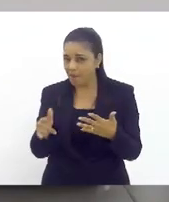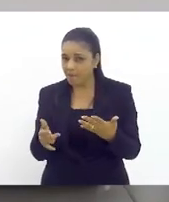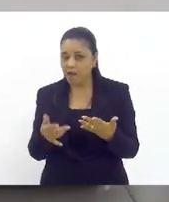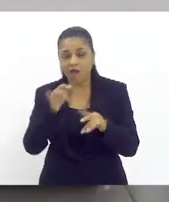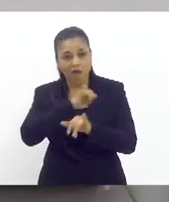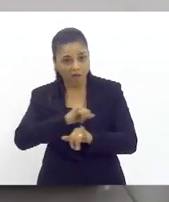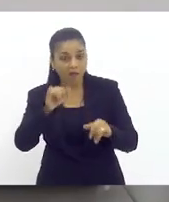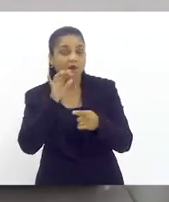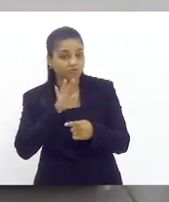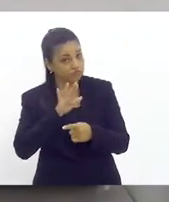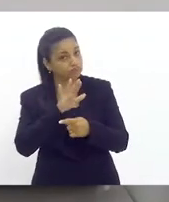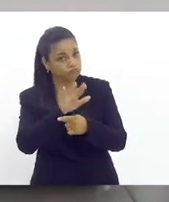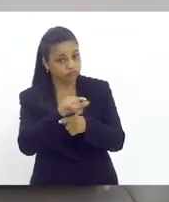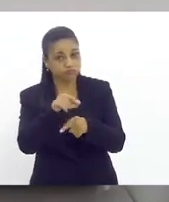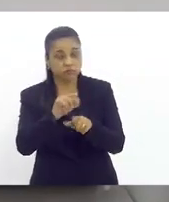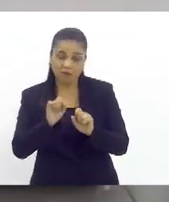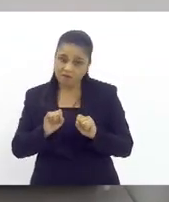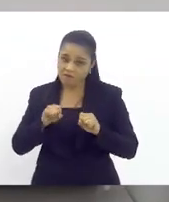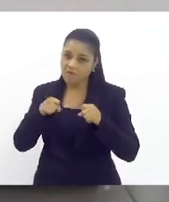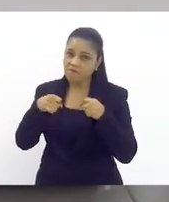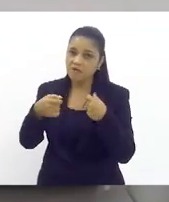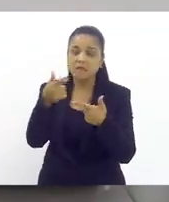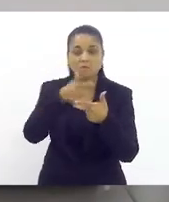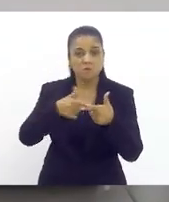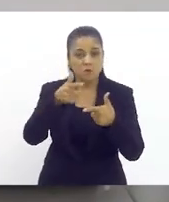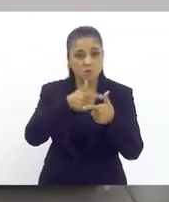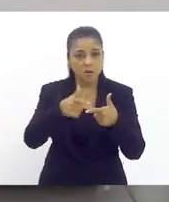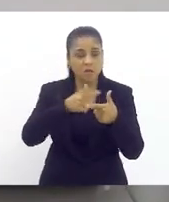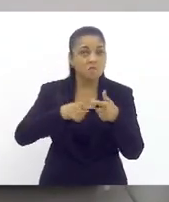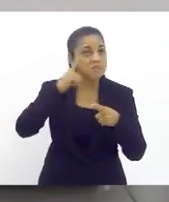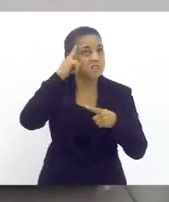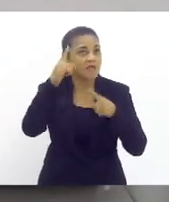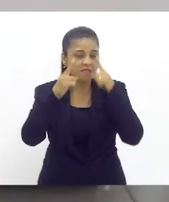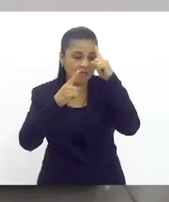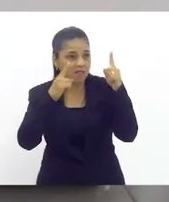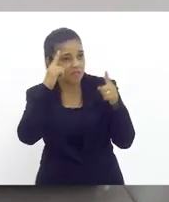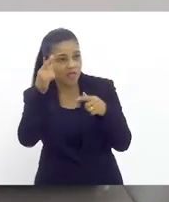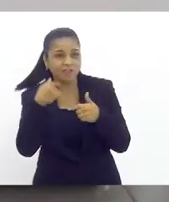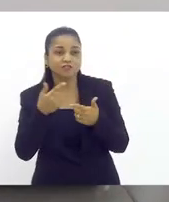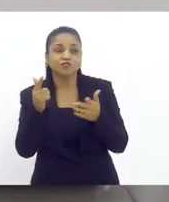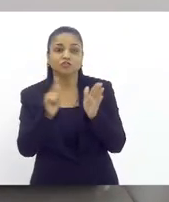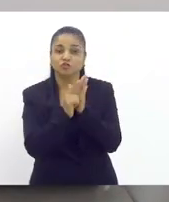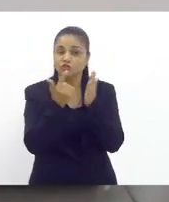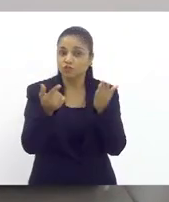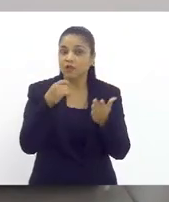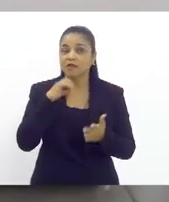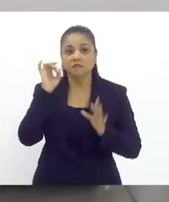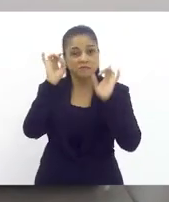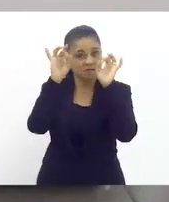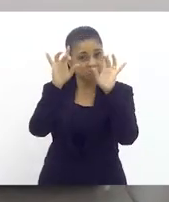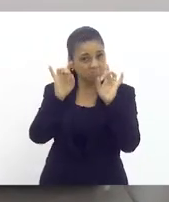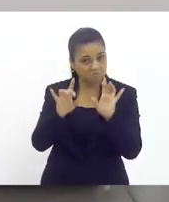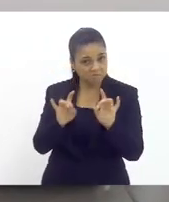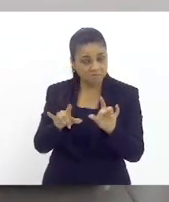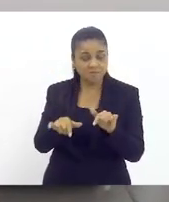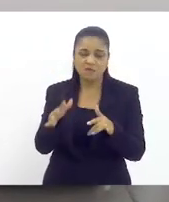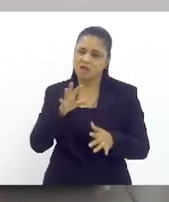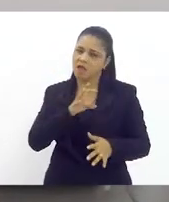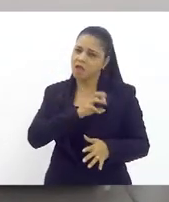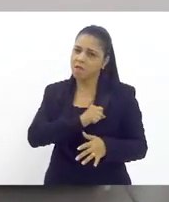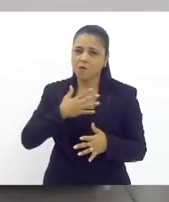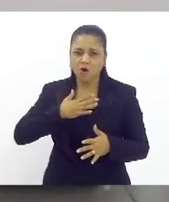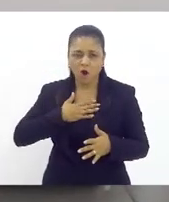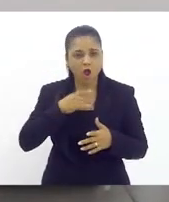que ajudam porque você tá enfrentando problemas tem ideias você não tem jornalistas especializados que gostam que amam o trabalho